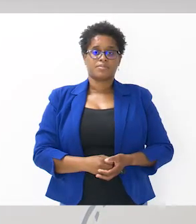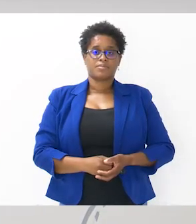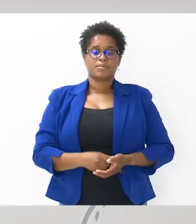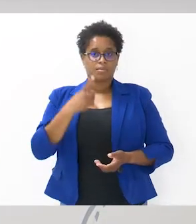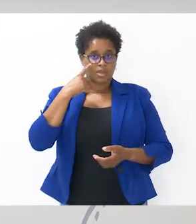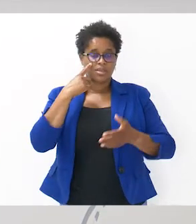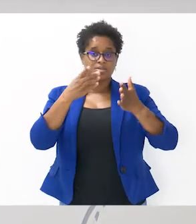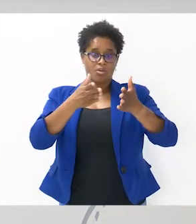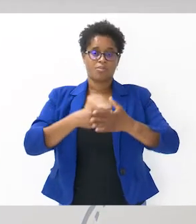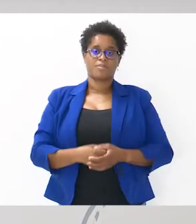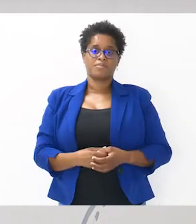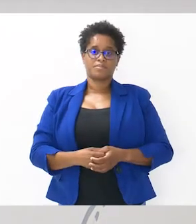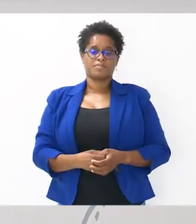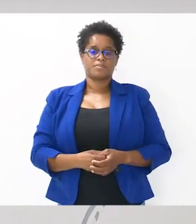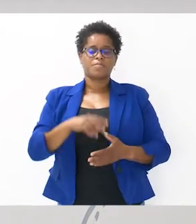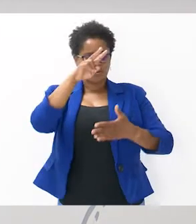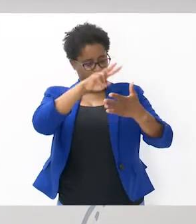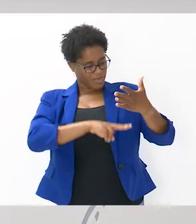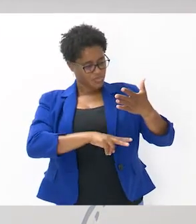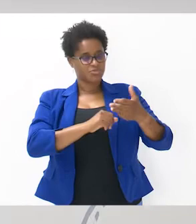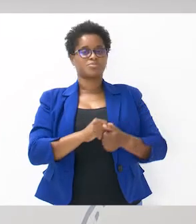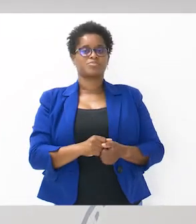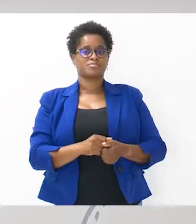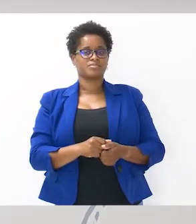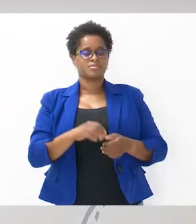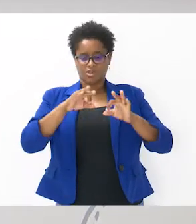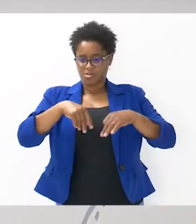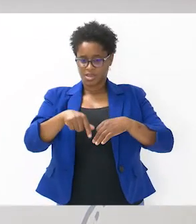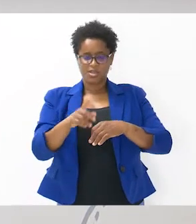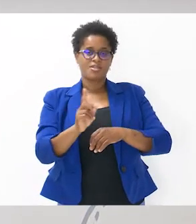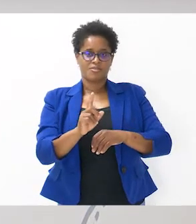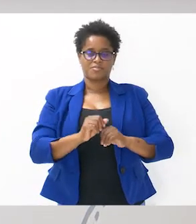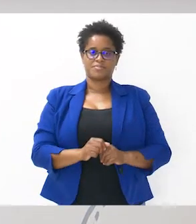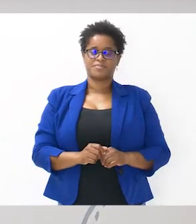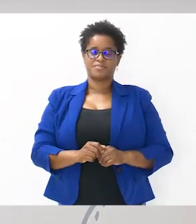Prestem atenção. O texto não termina aqui.